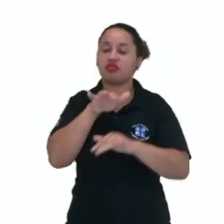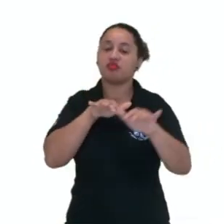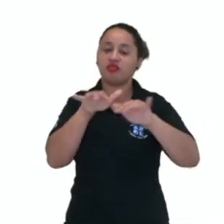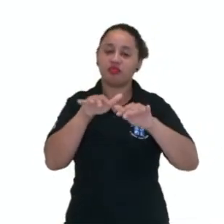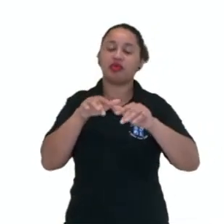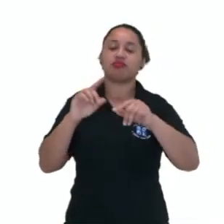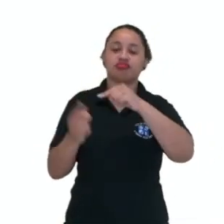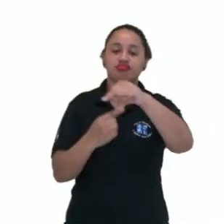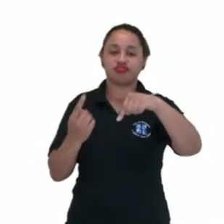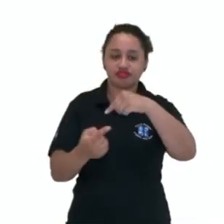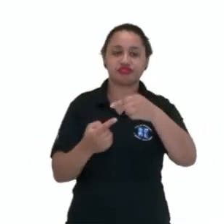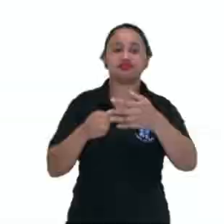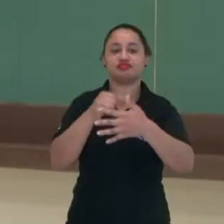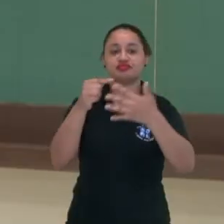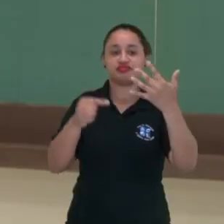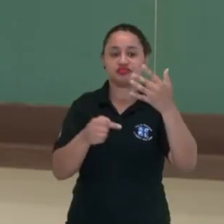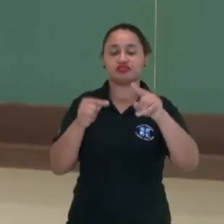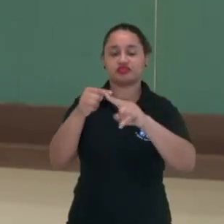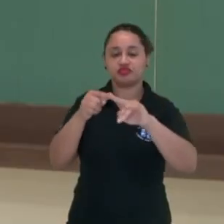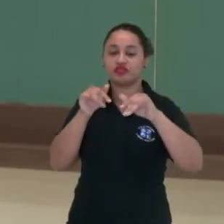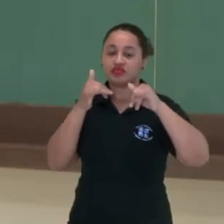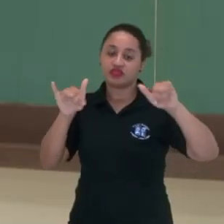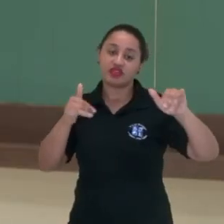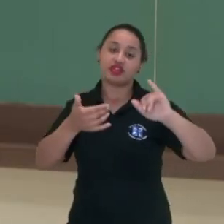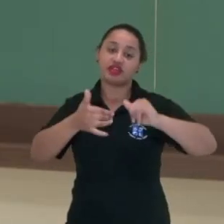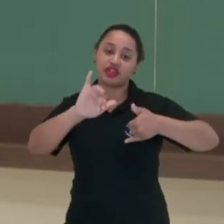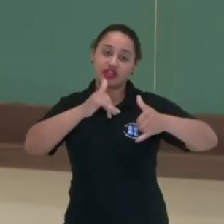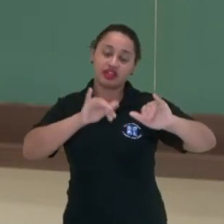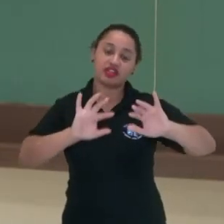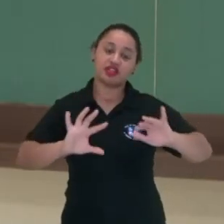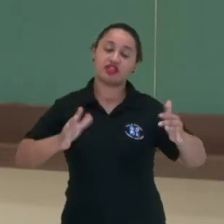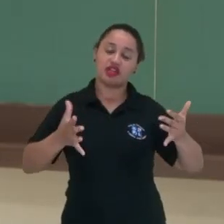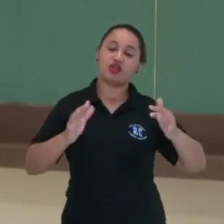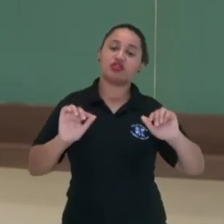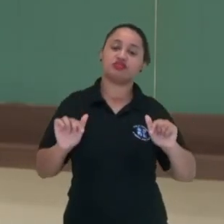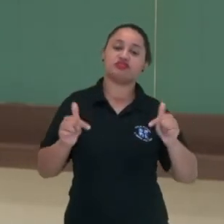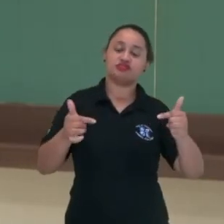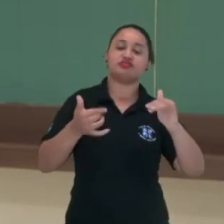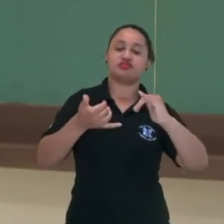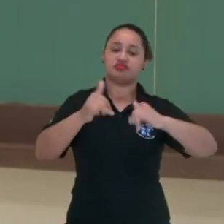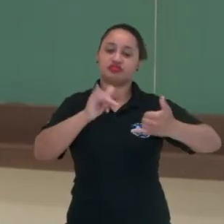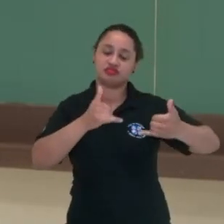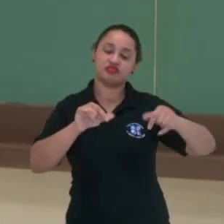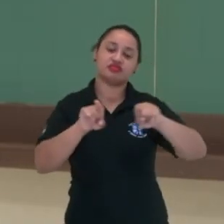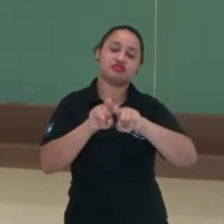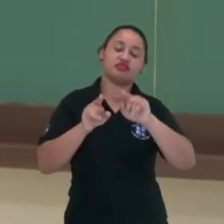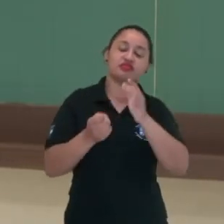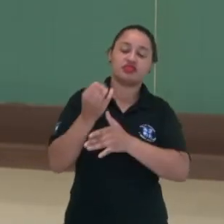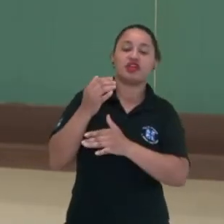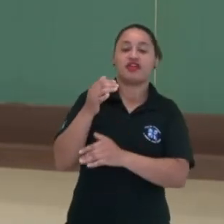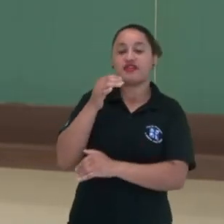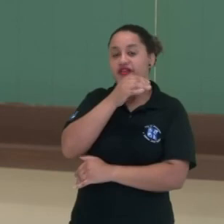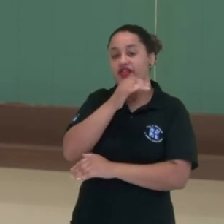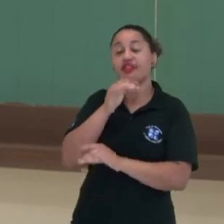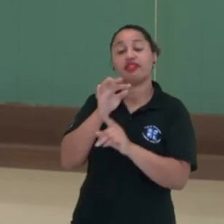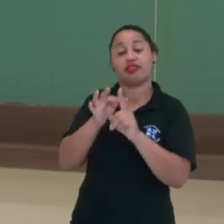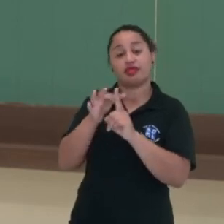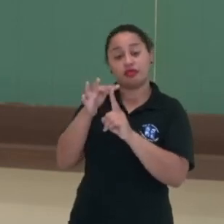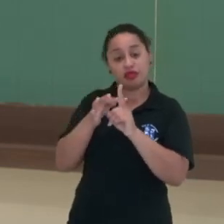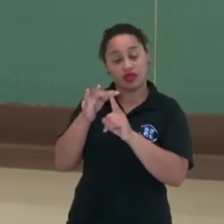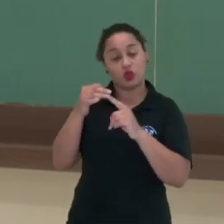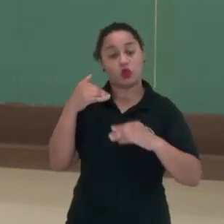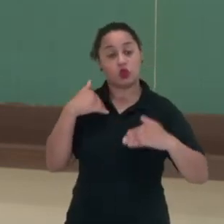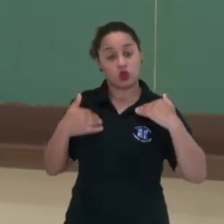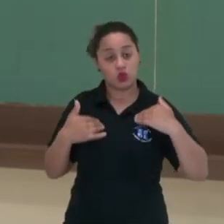uma turbina. A energia química, que ocorre reações químicas e que vão produzir calor, né, geralmente no nosso